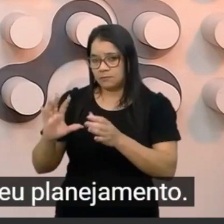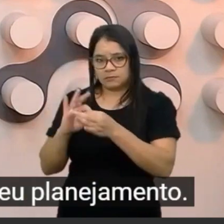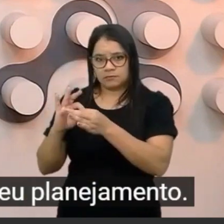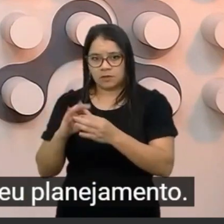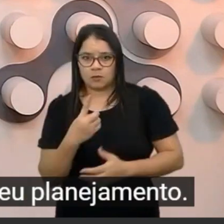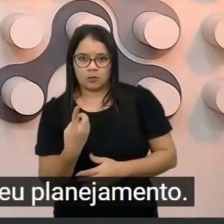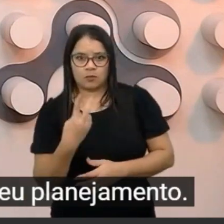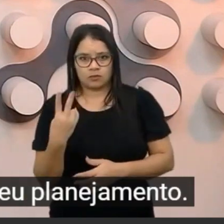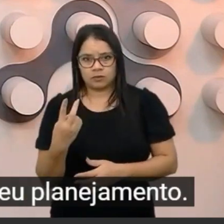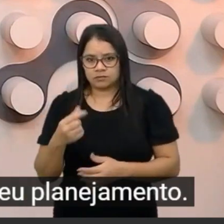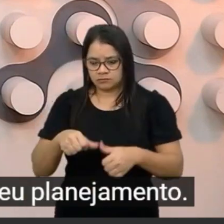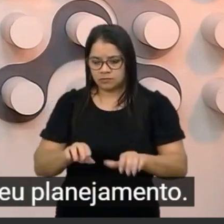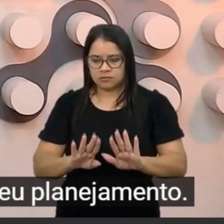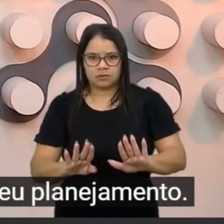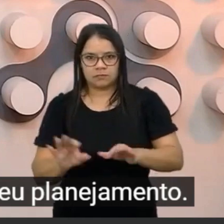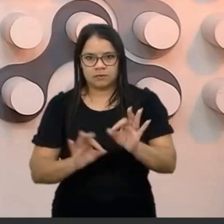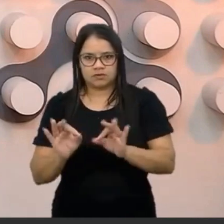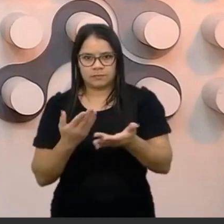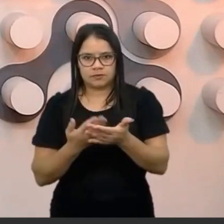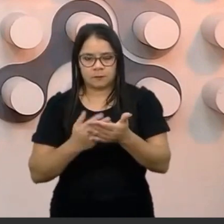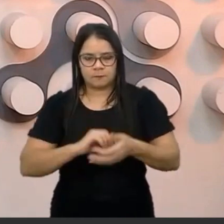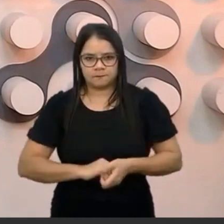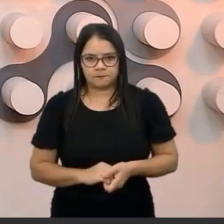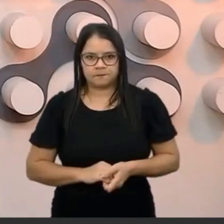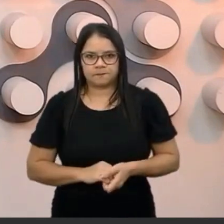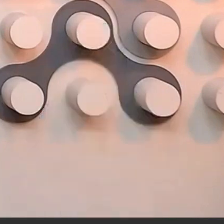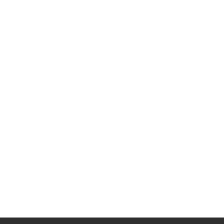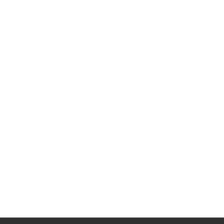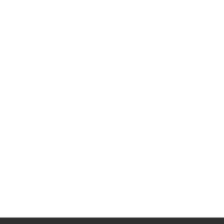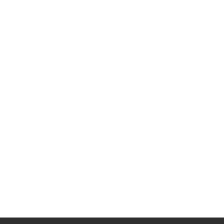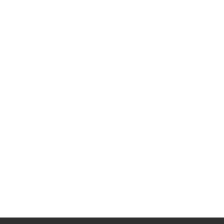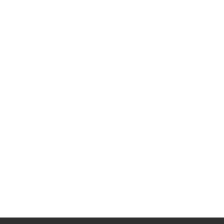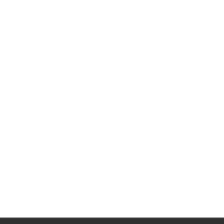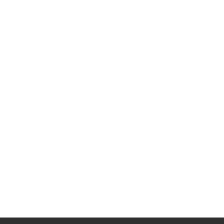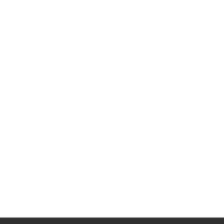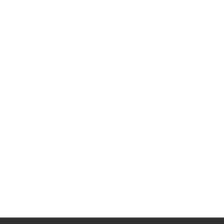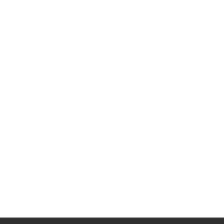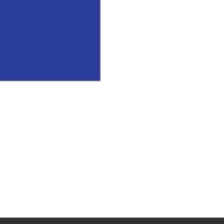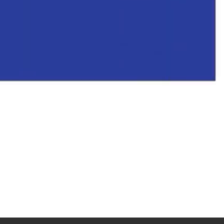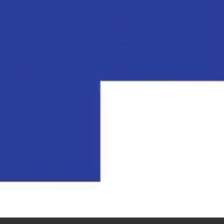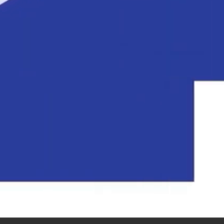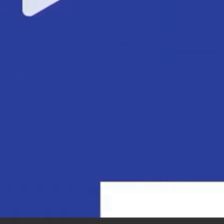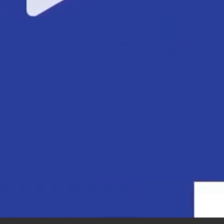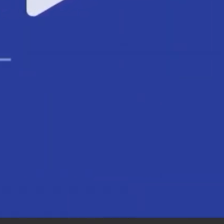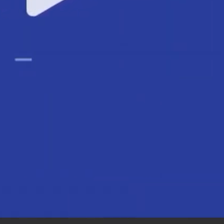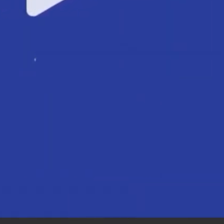2. Eu trago sugestões e agora vocês ficam com o seu planejamento.